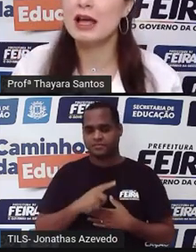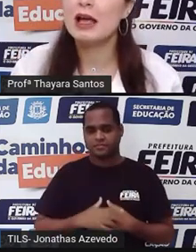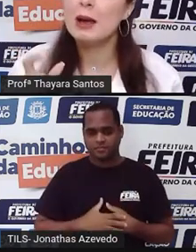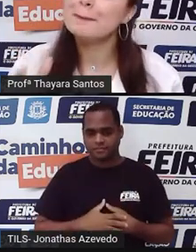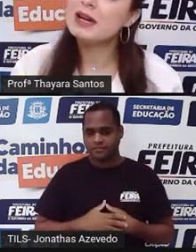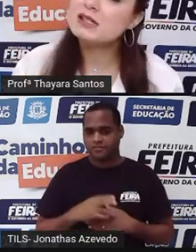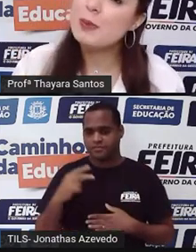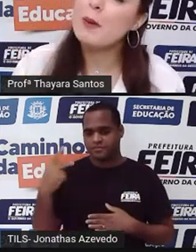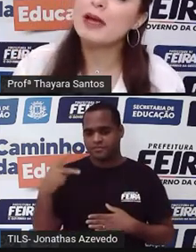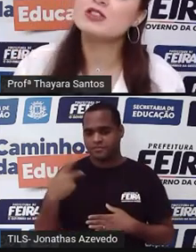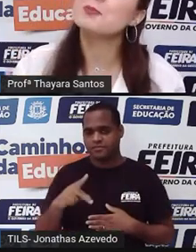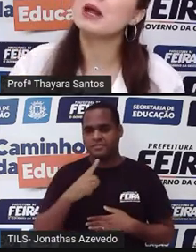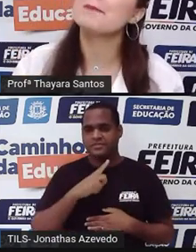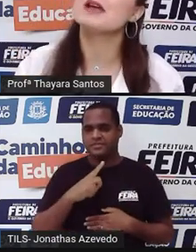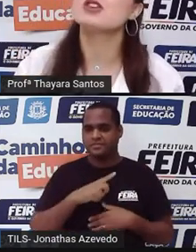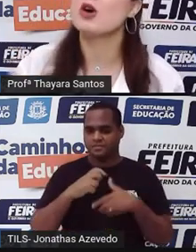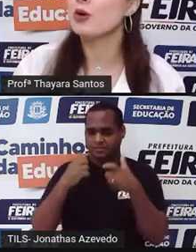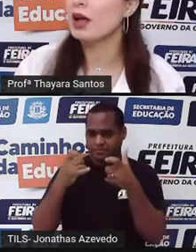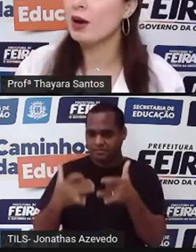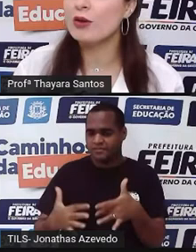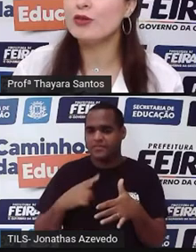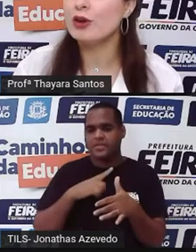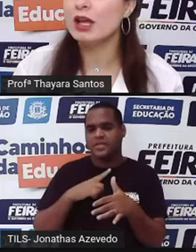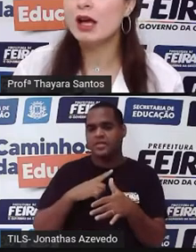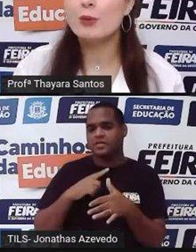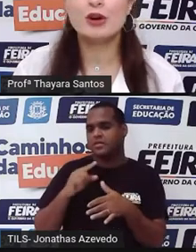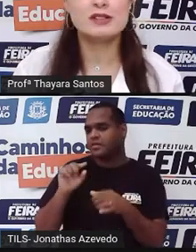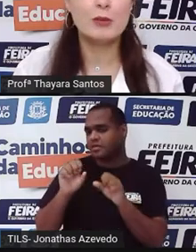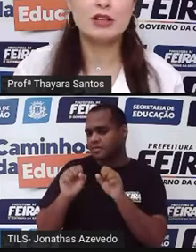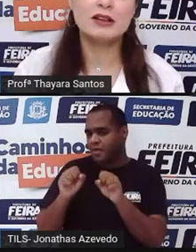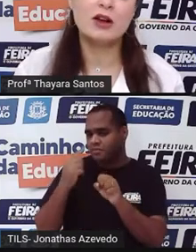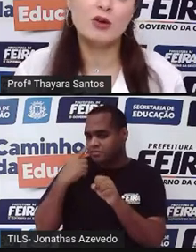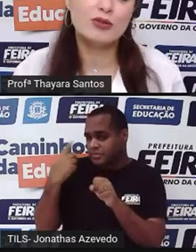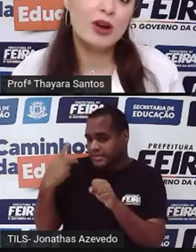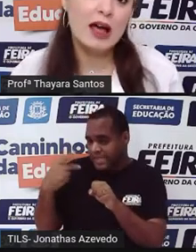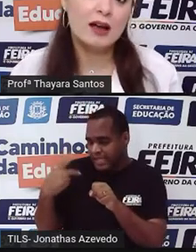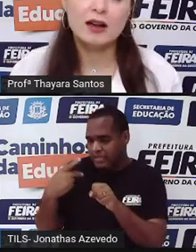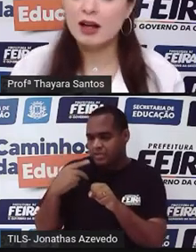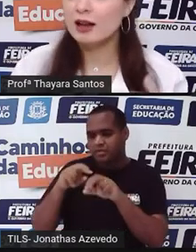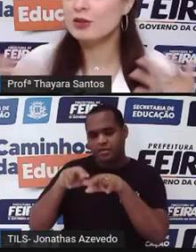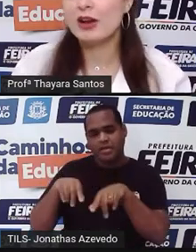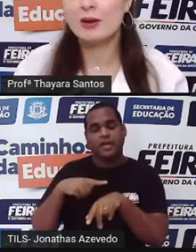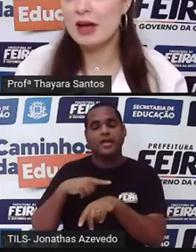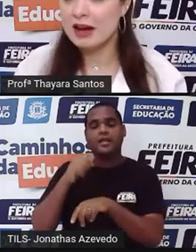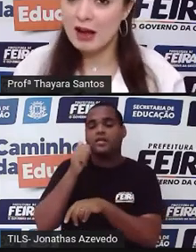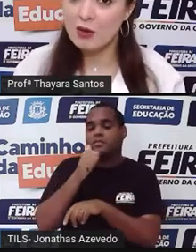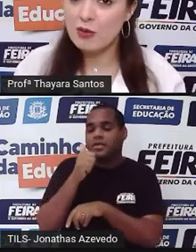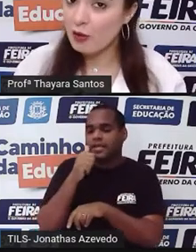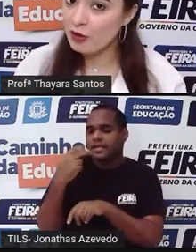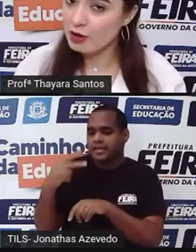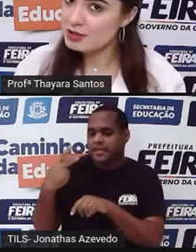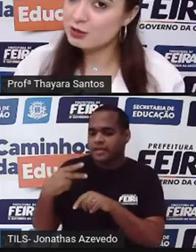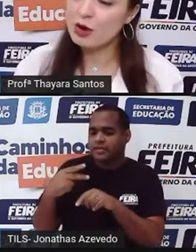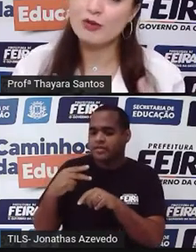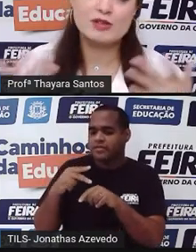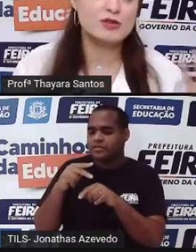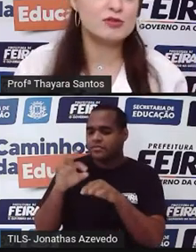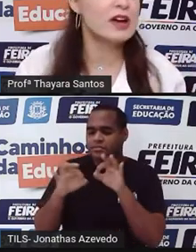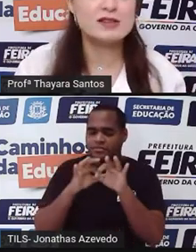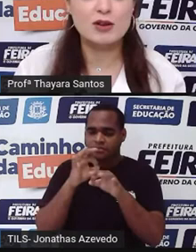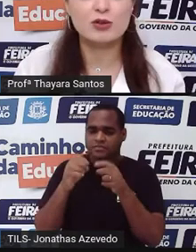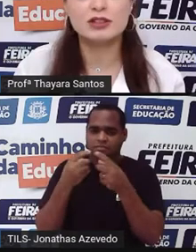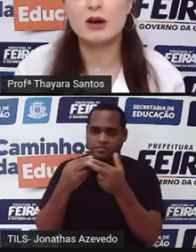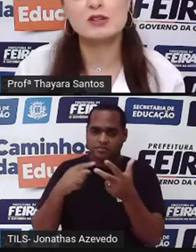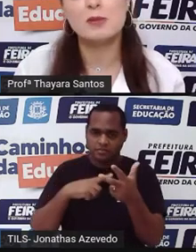dessa mulher principalmente para impedir com quem é logo lhe porque se a mulher não ovo lá não vai liberar o avó se